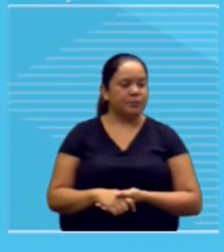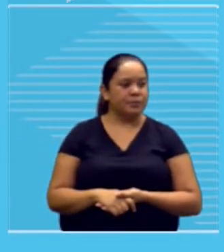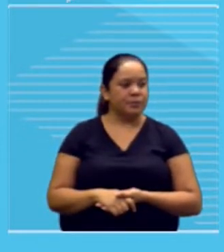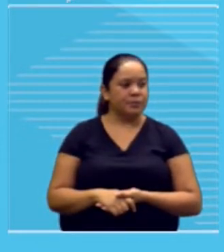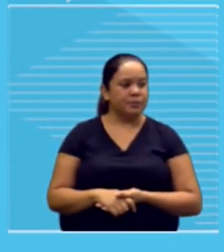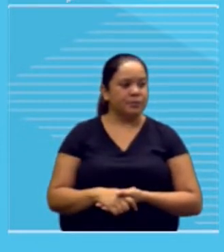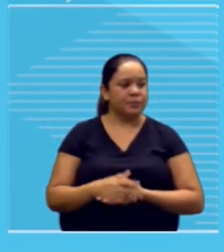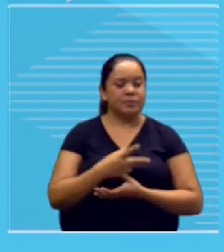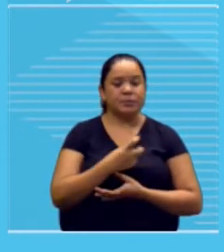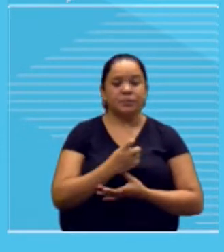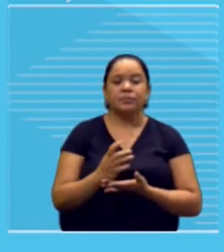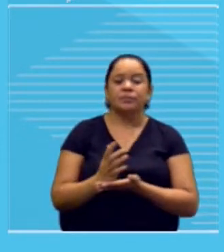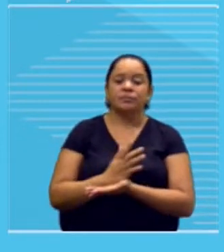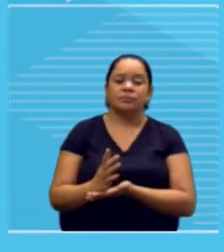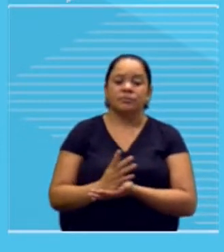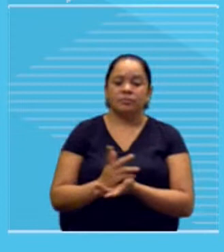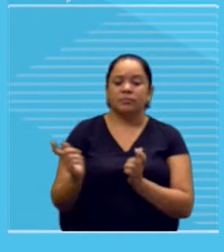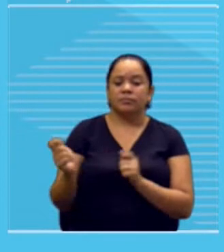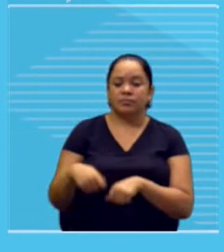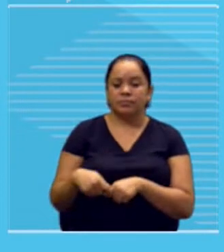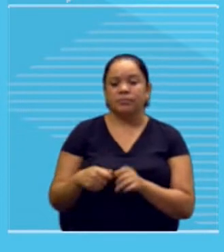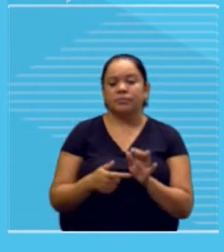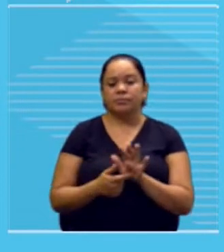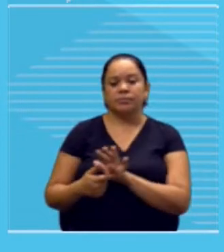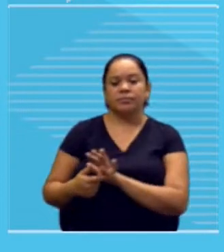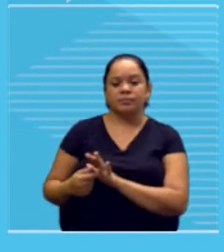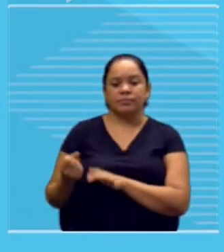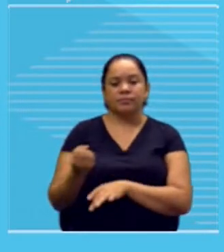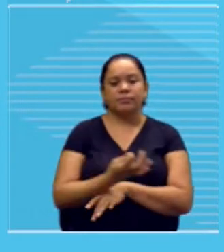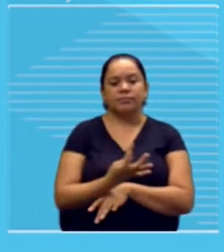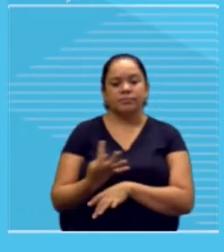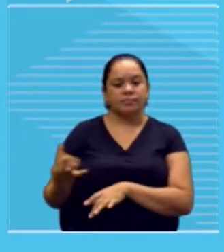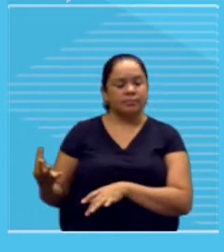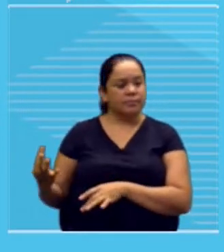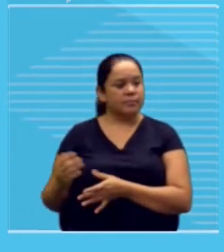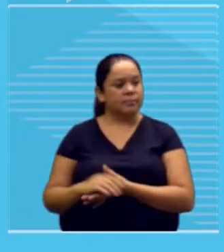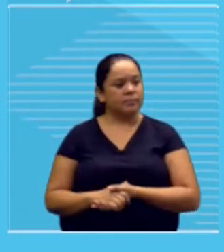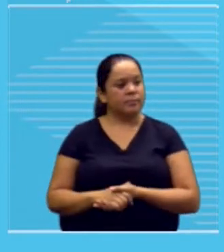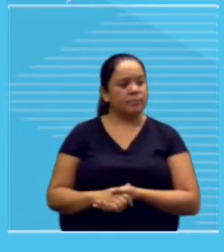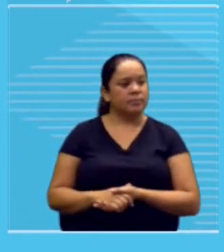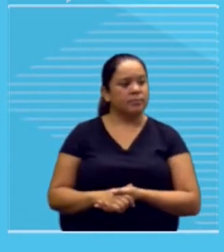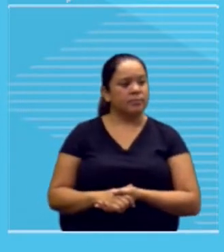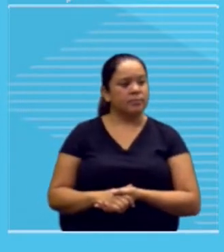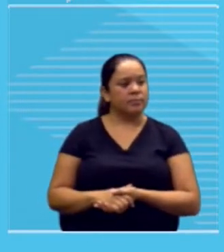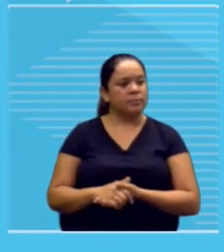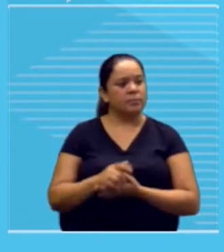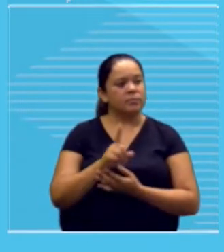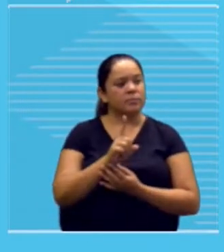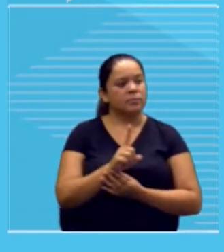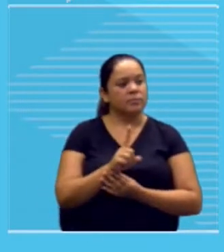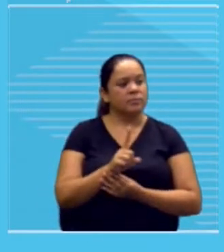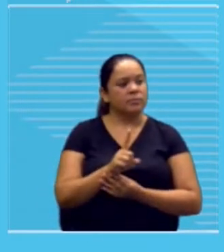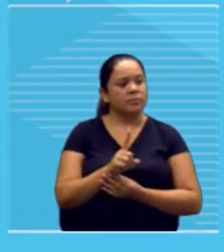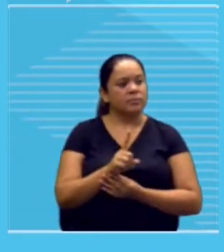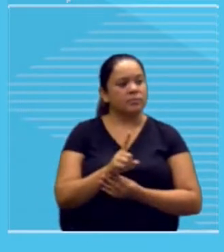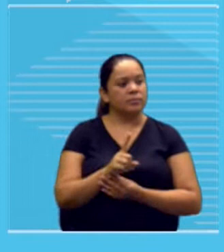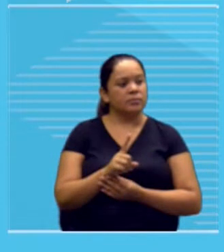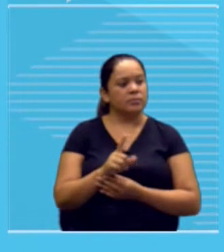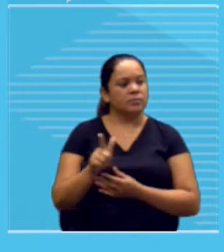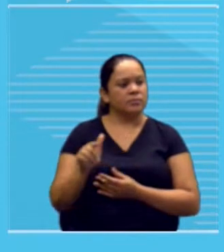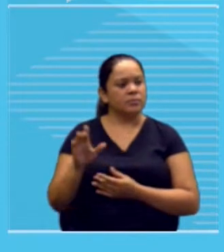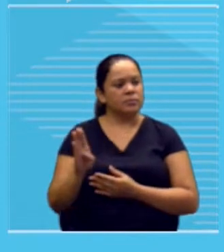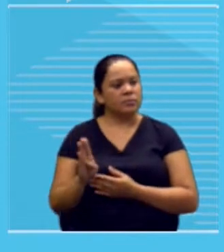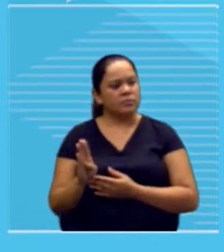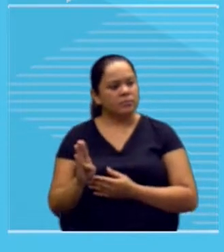e às vezes vai aparecer também a quantidade ó uma libra Olha só uma onça três